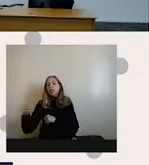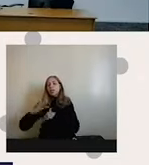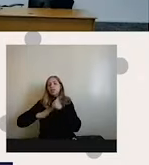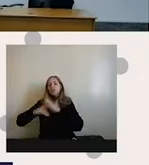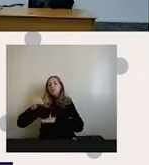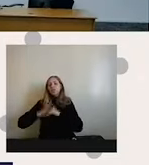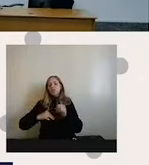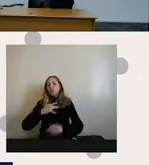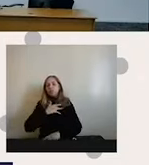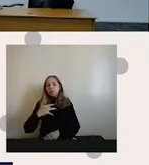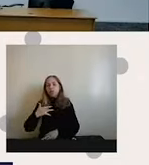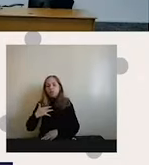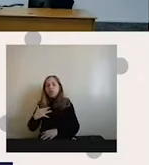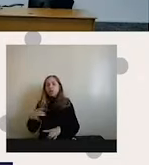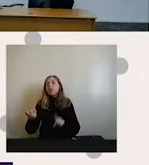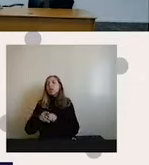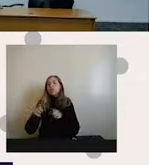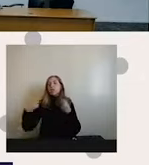essa informação